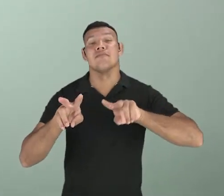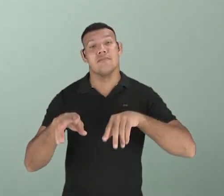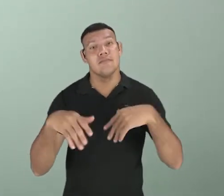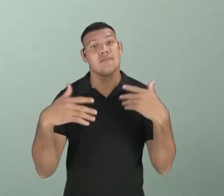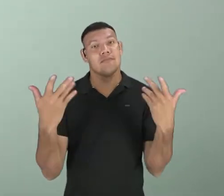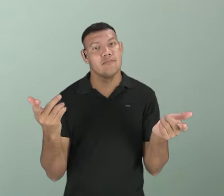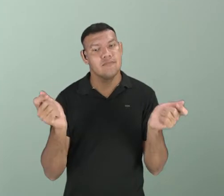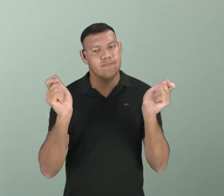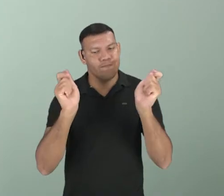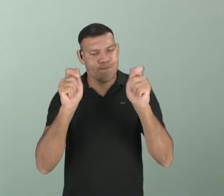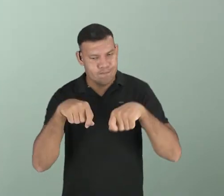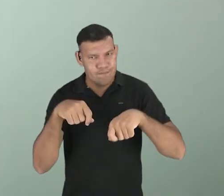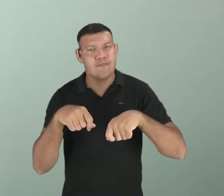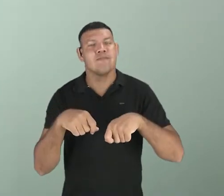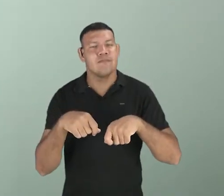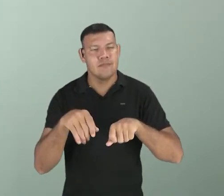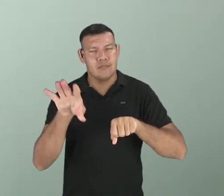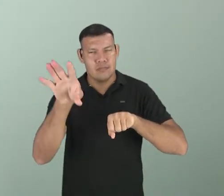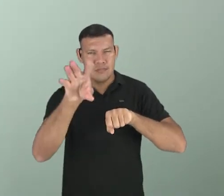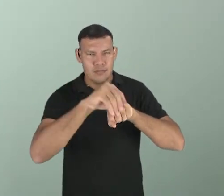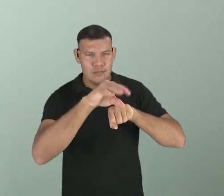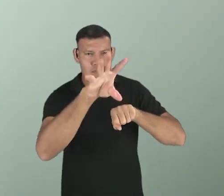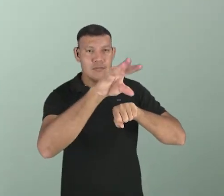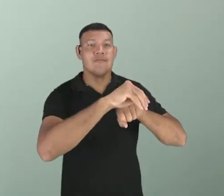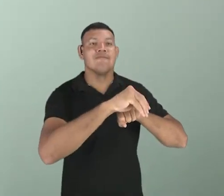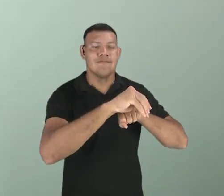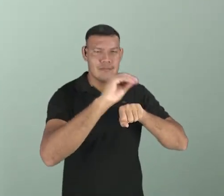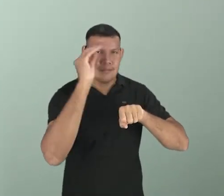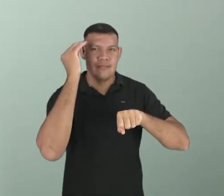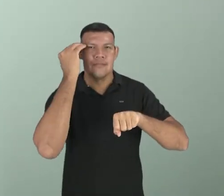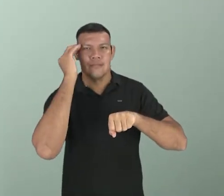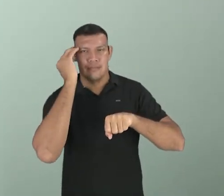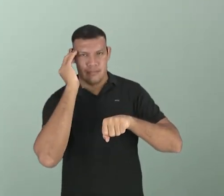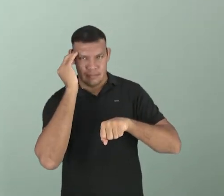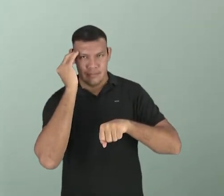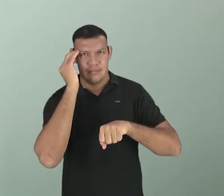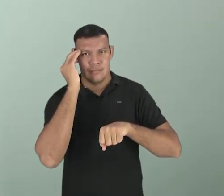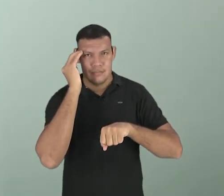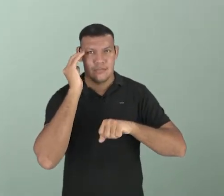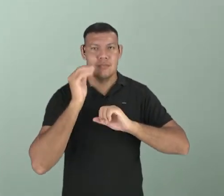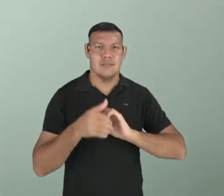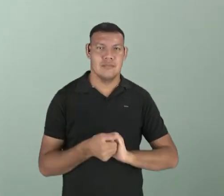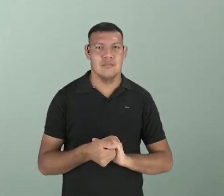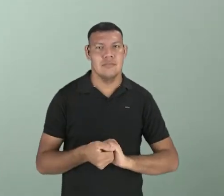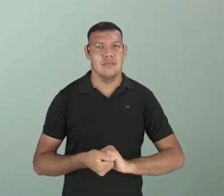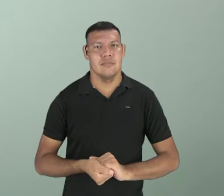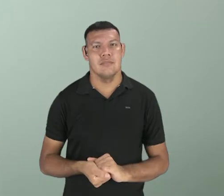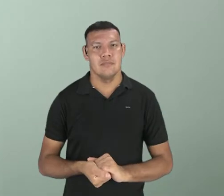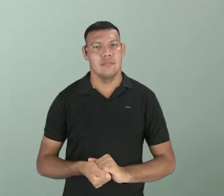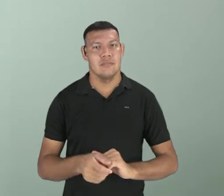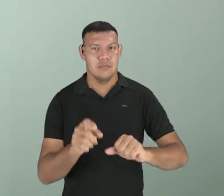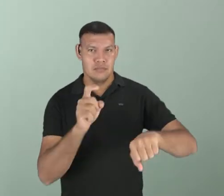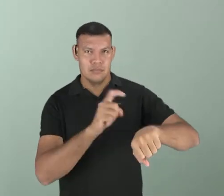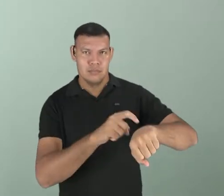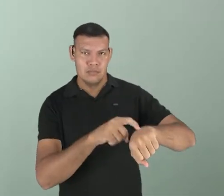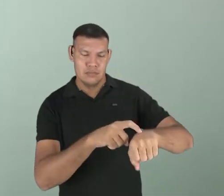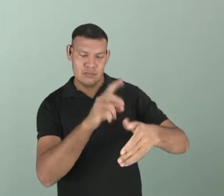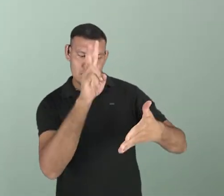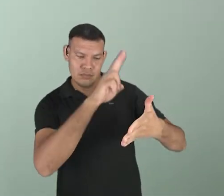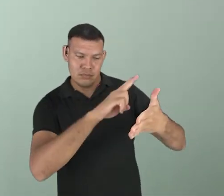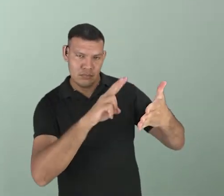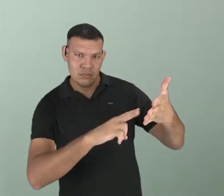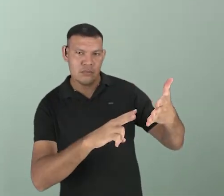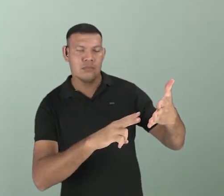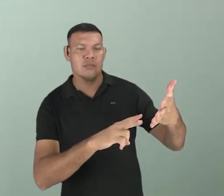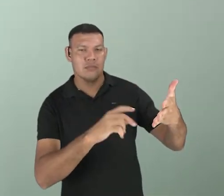eu consiga aprender, entender o que está sendo tratado ali. Então, no momento que eu leio, eu tenho